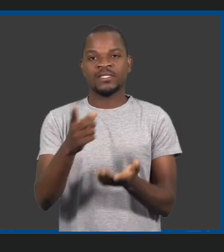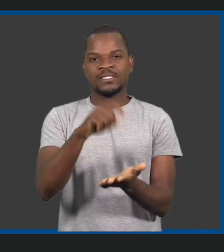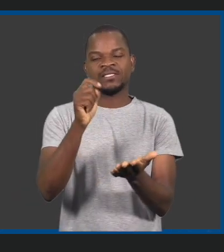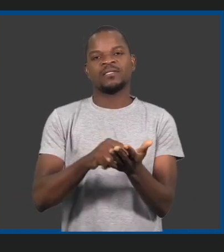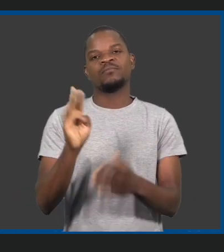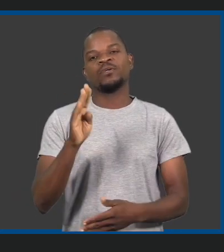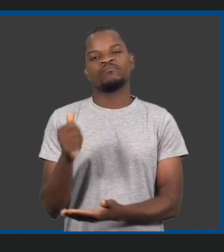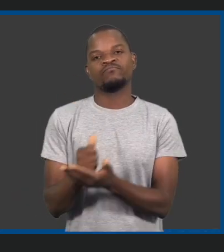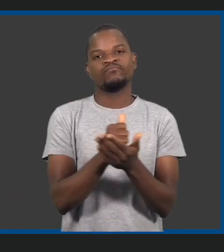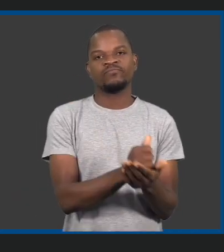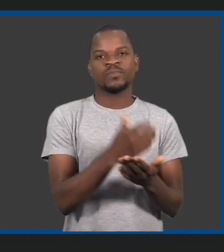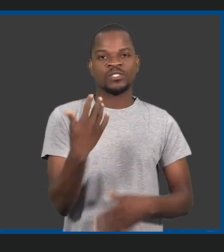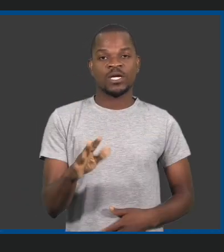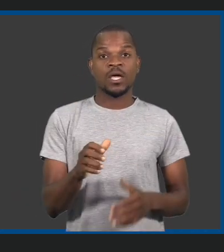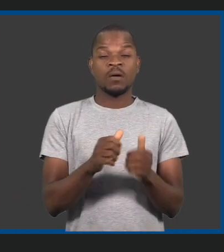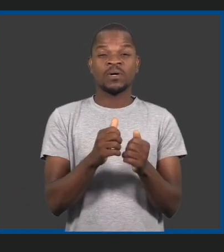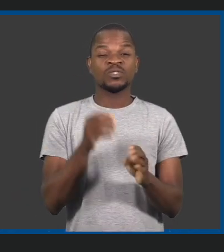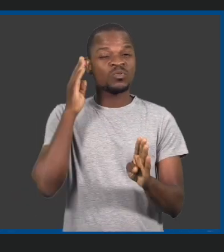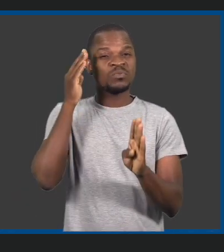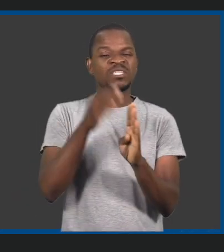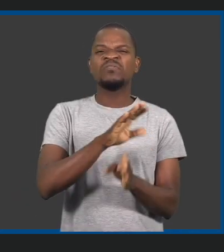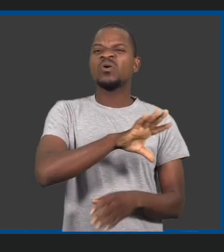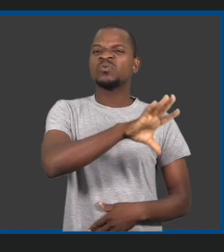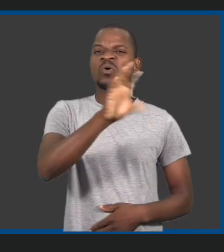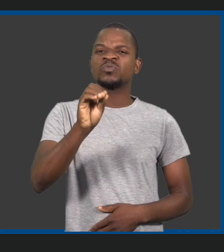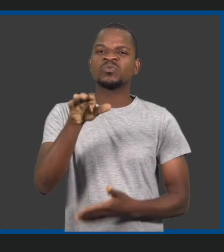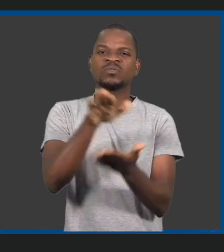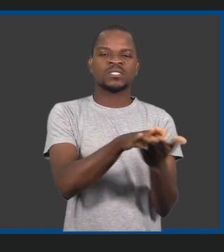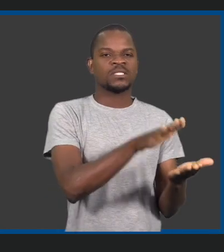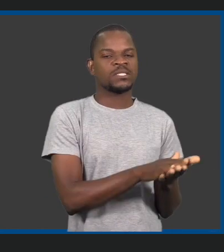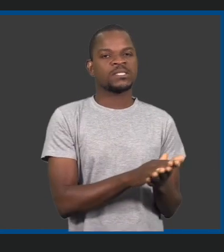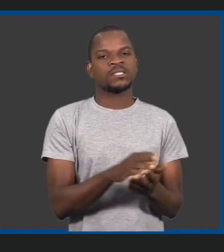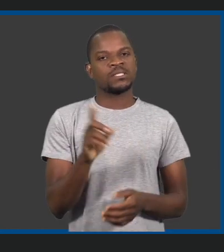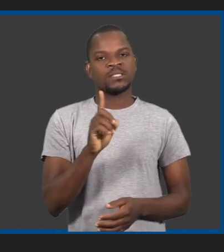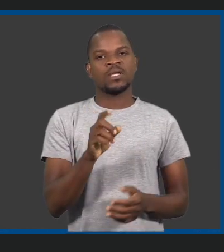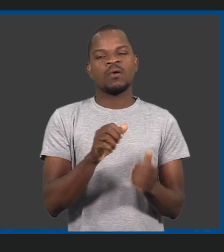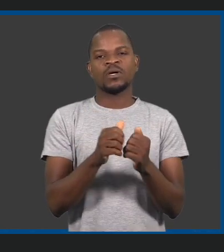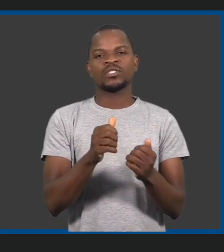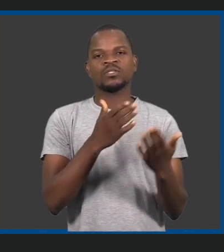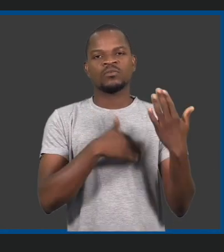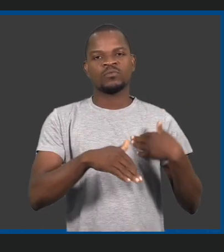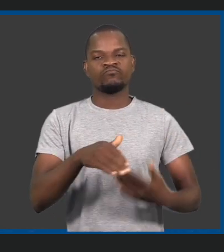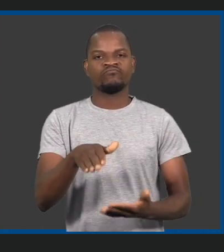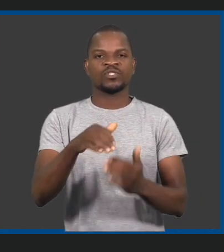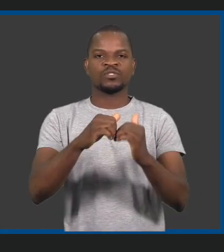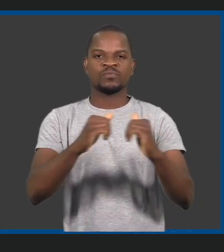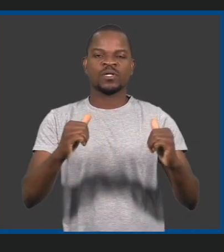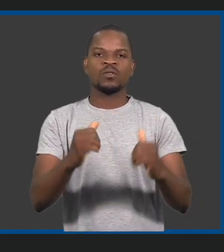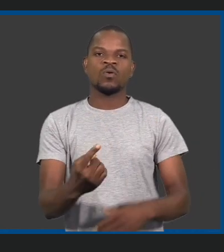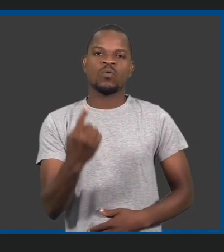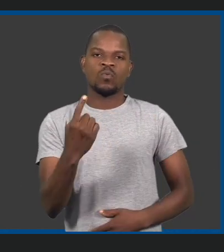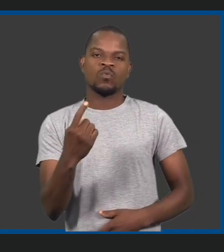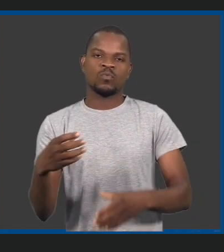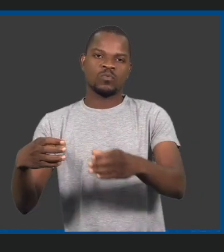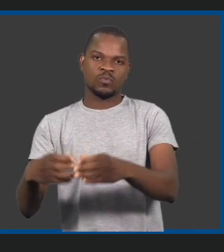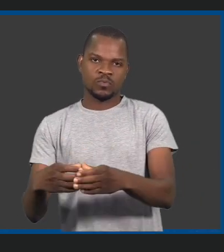Guaraguara, o distrito de Buse, trabalhamos em Dondo e também demos algum suporte à Beira. Na verdade, nós não queríamos estar